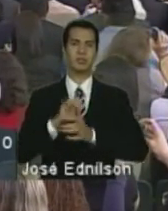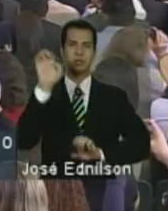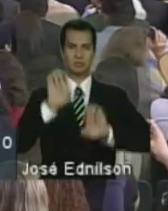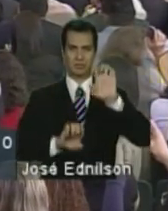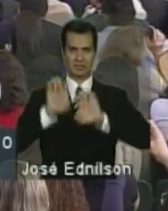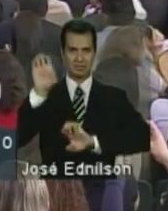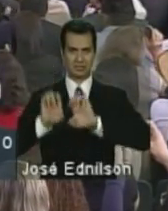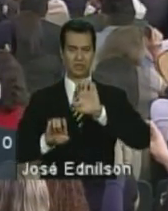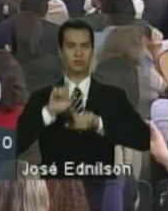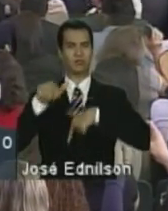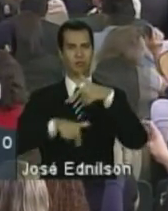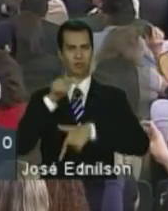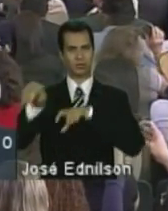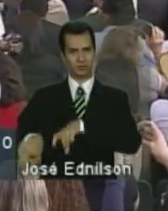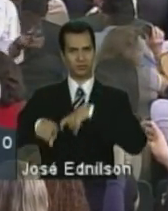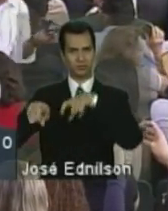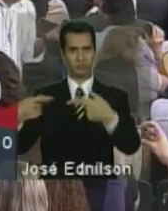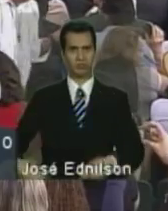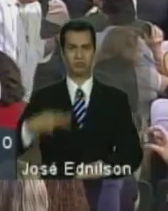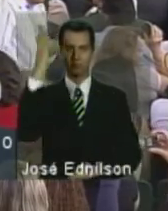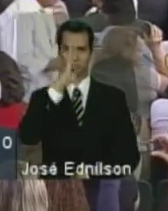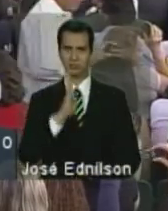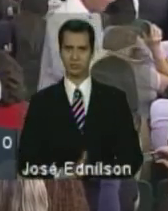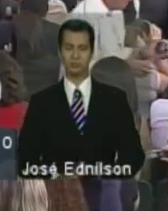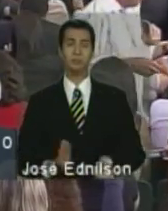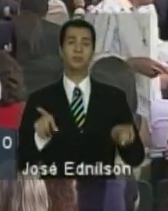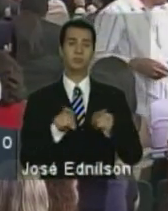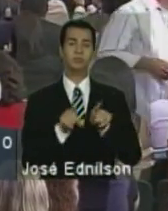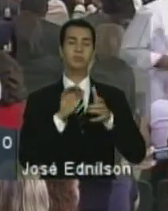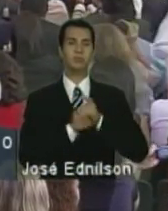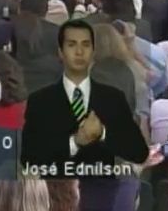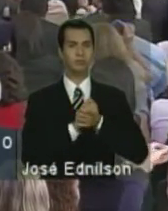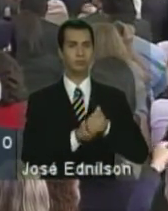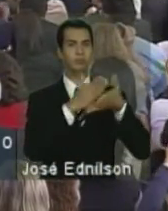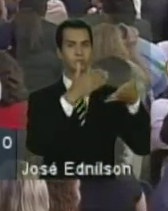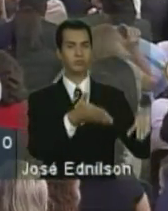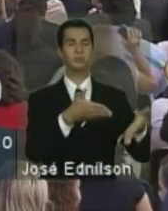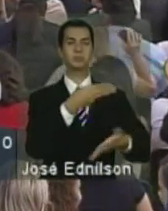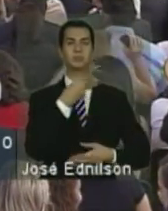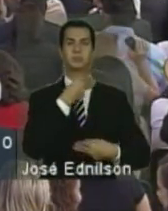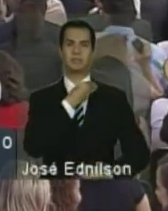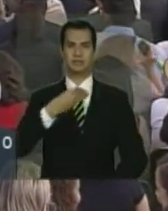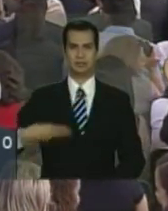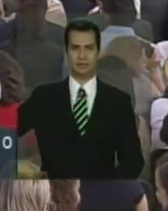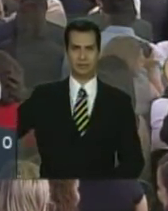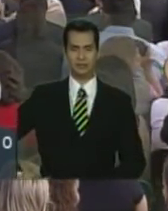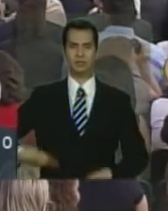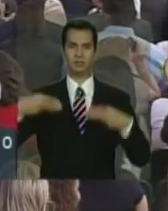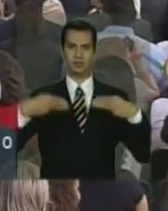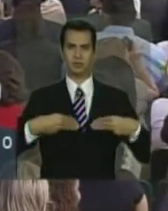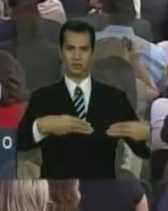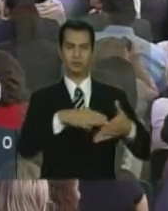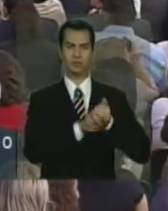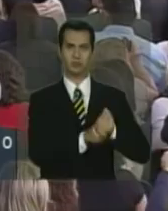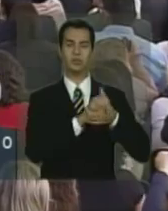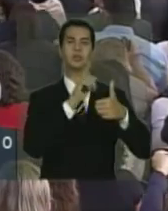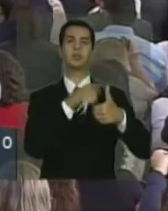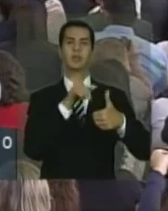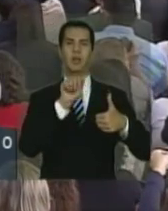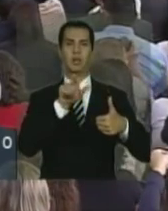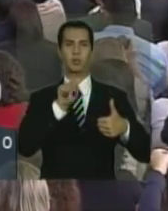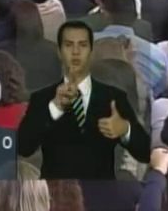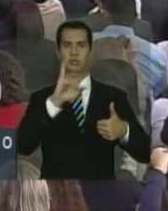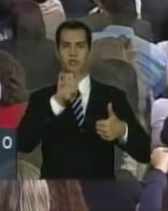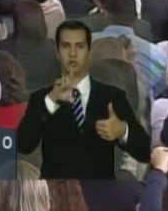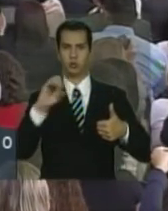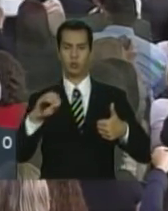empresários da agricultura brasileira. Queria cumprimentar os senhores ministros de Estado, a Luiz